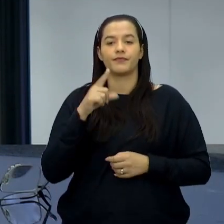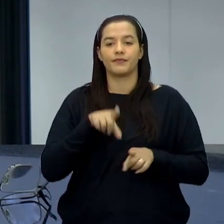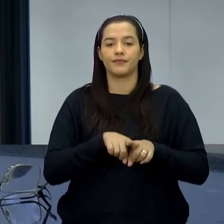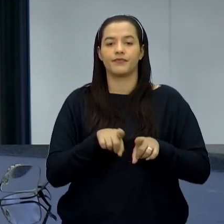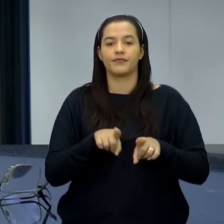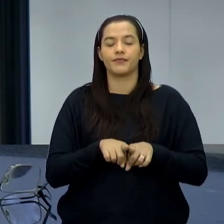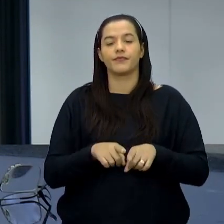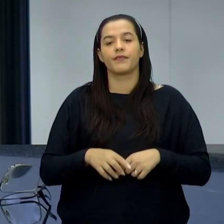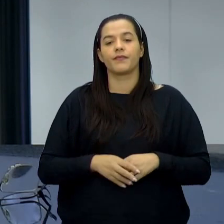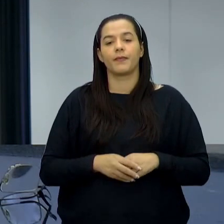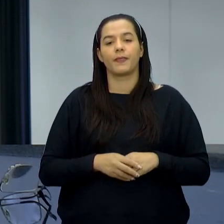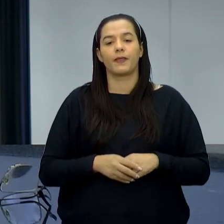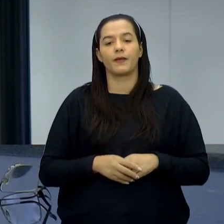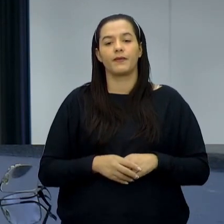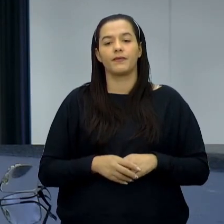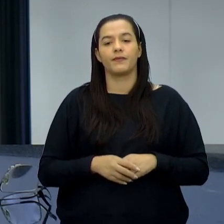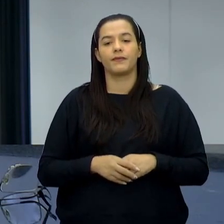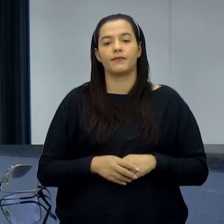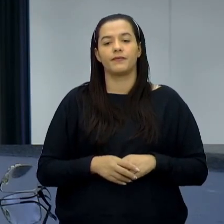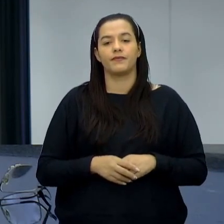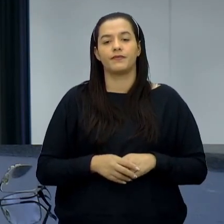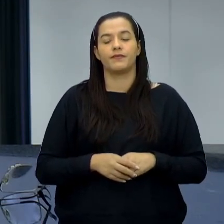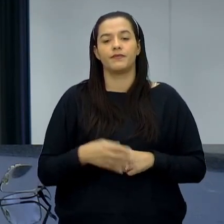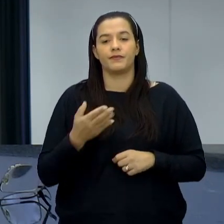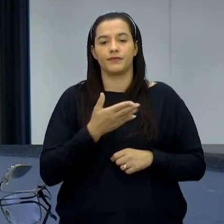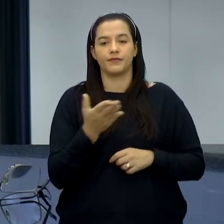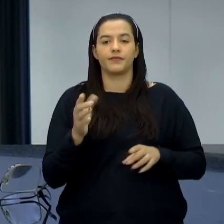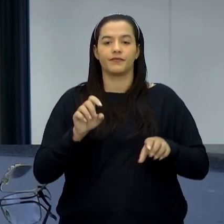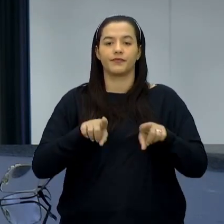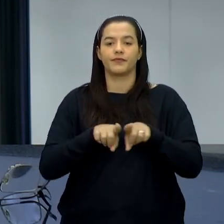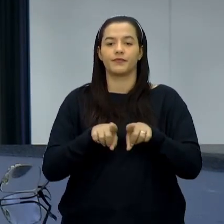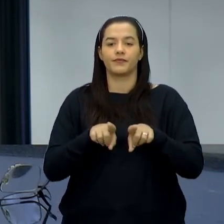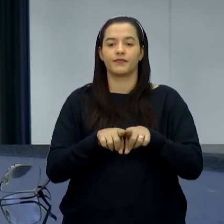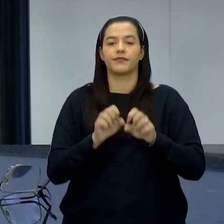temos também que você pode